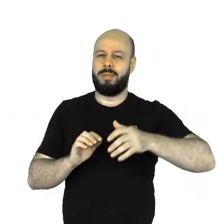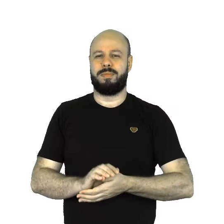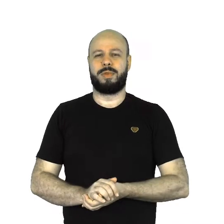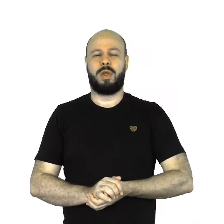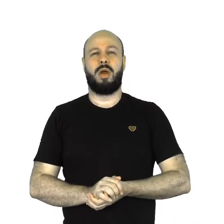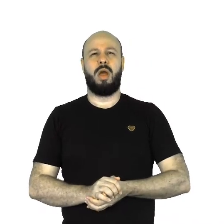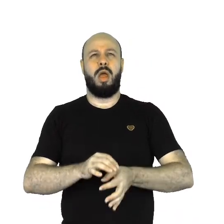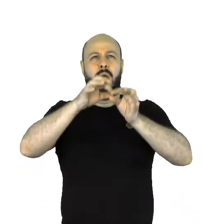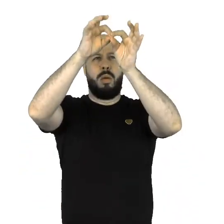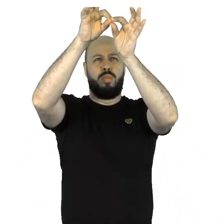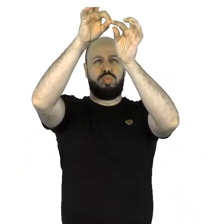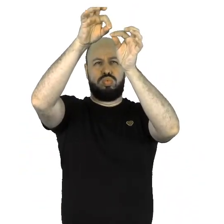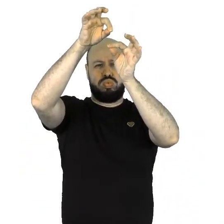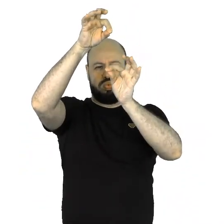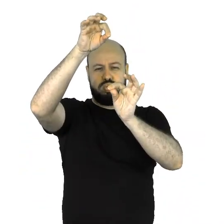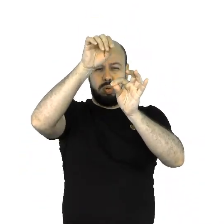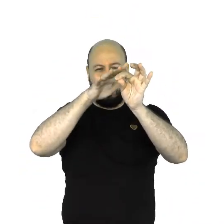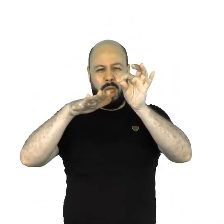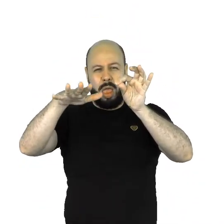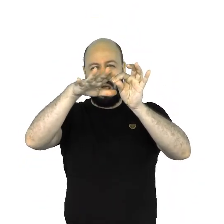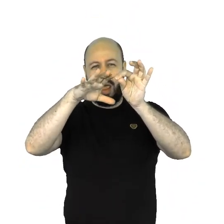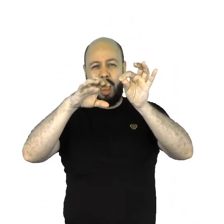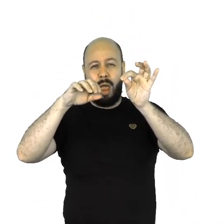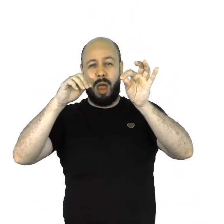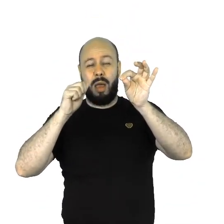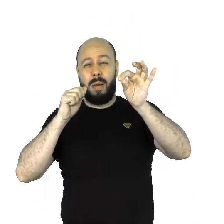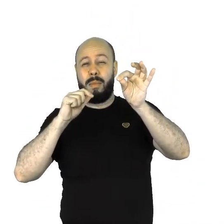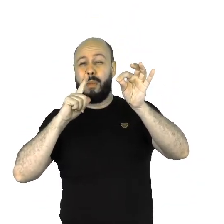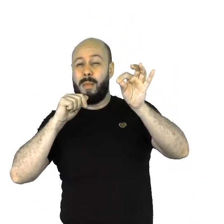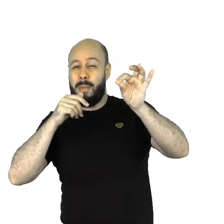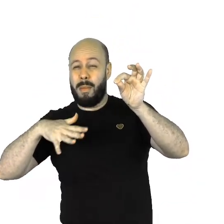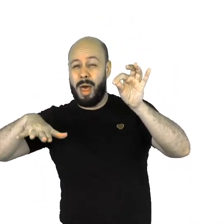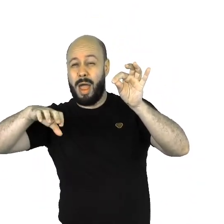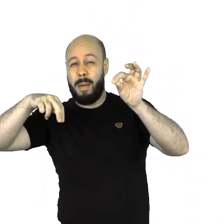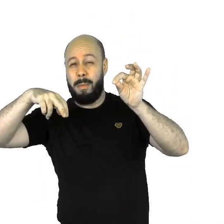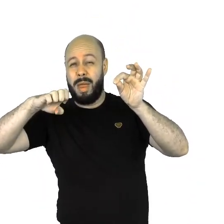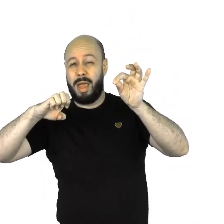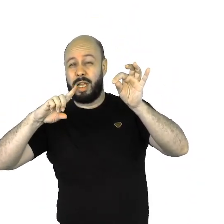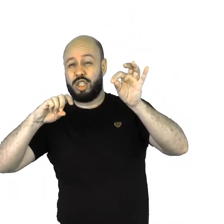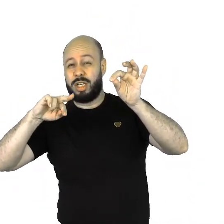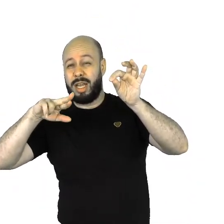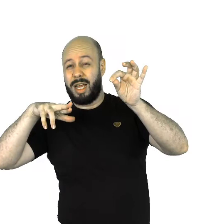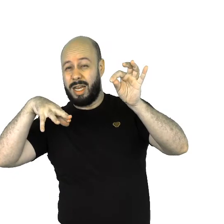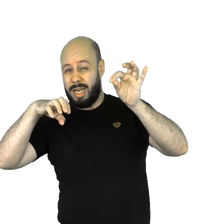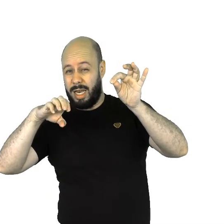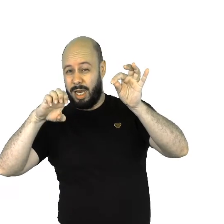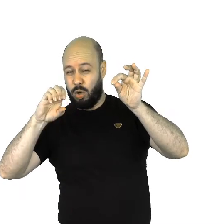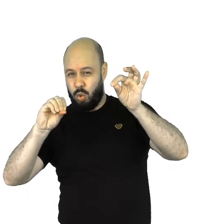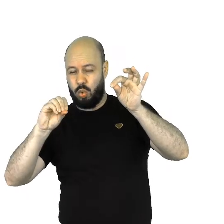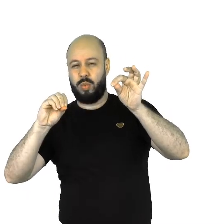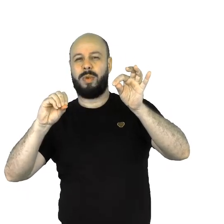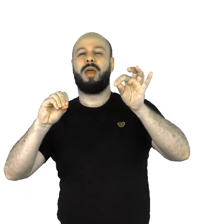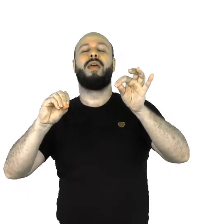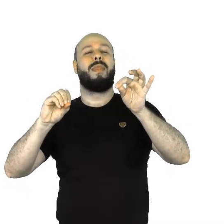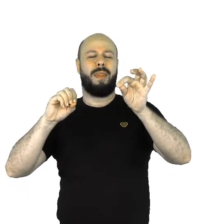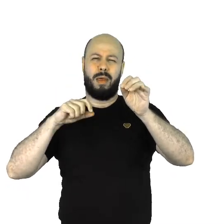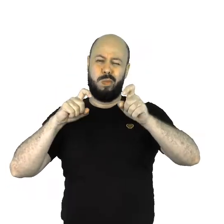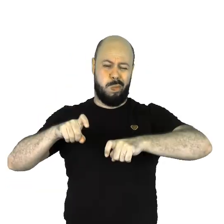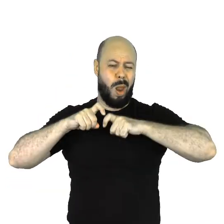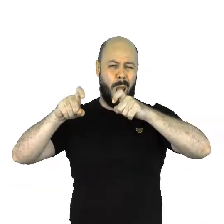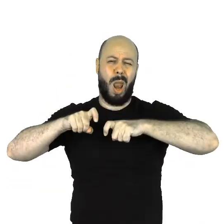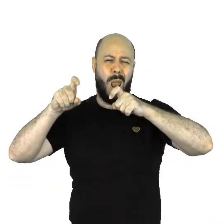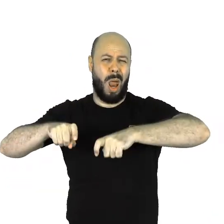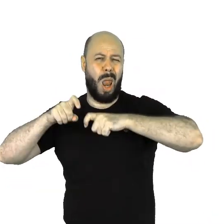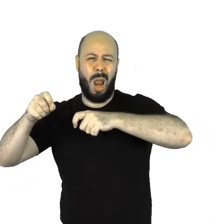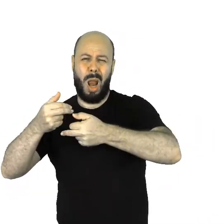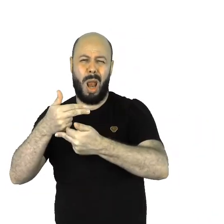até chegar lá no Mediterrâneo. Quando você chega na região mediterrânea do continente europeu, a gente tem o quê? Policultivo